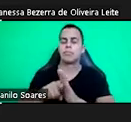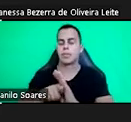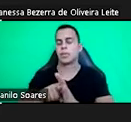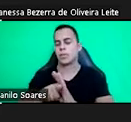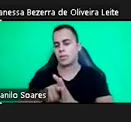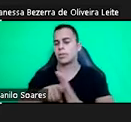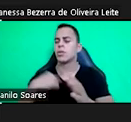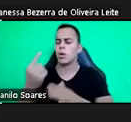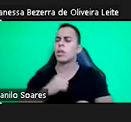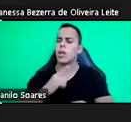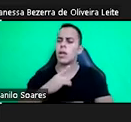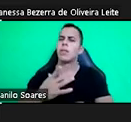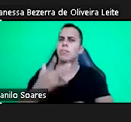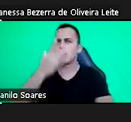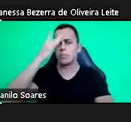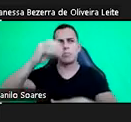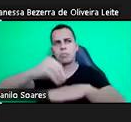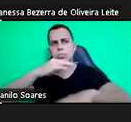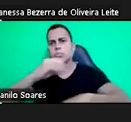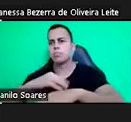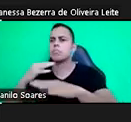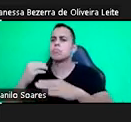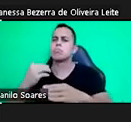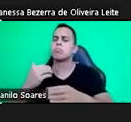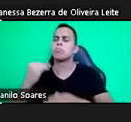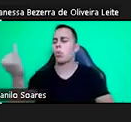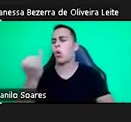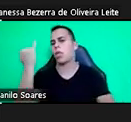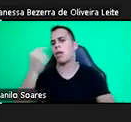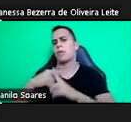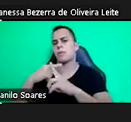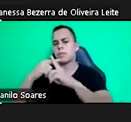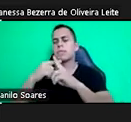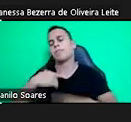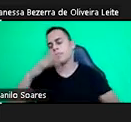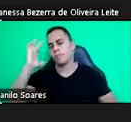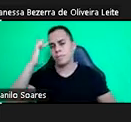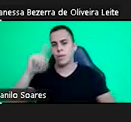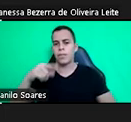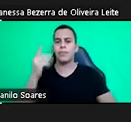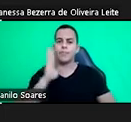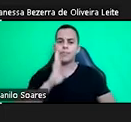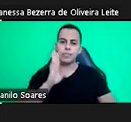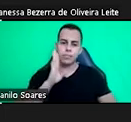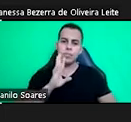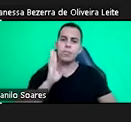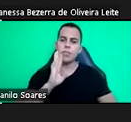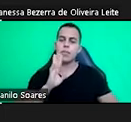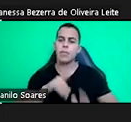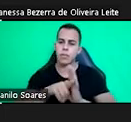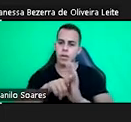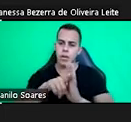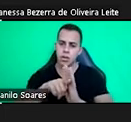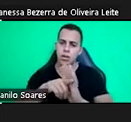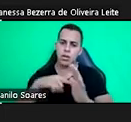muito importante, sabe? Então, esse eu acho que é um ponto bastante legal da pesquisa que a gente está fazendo.